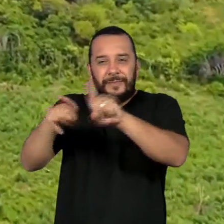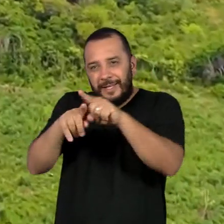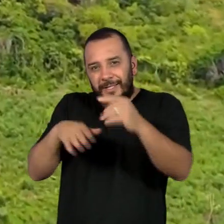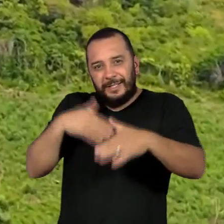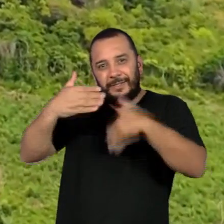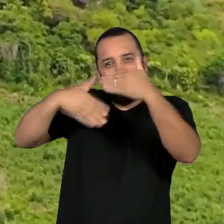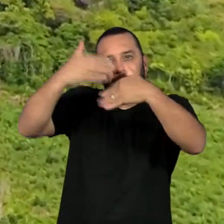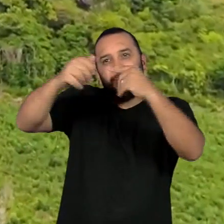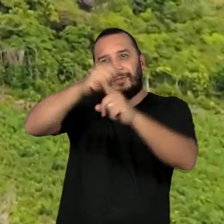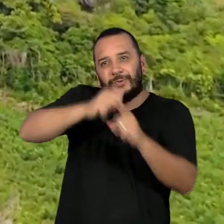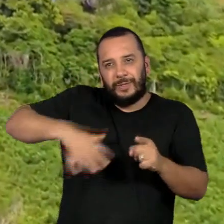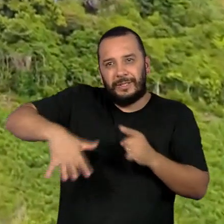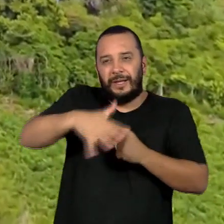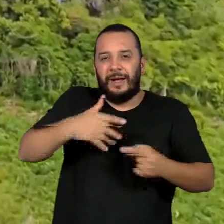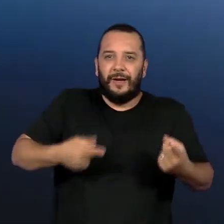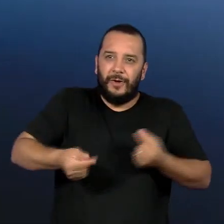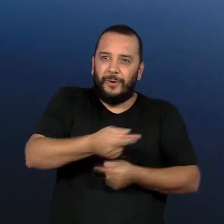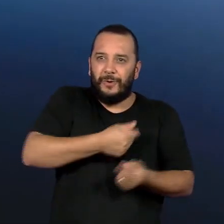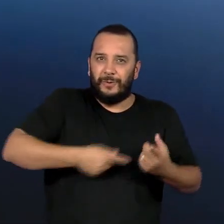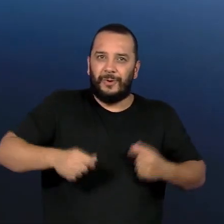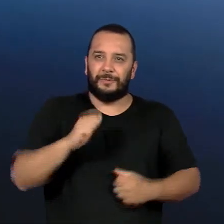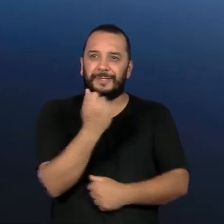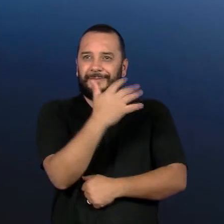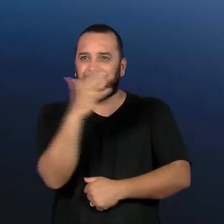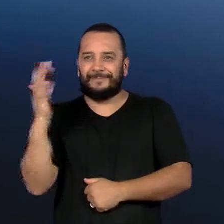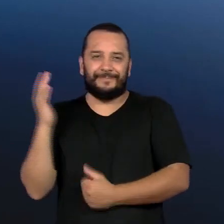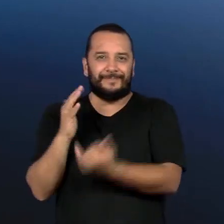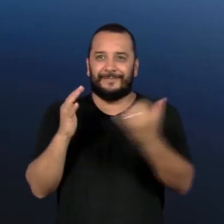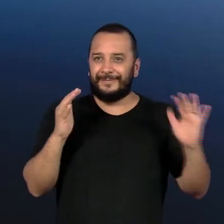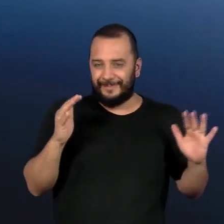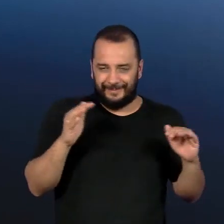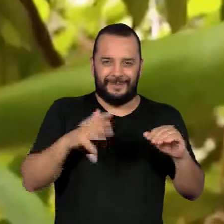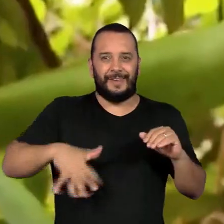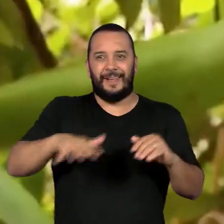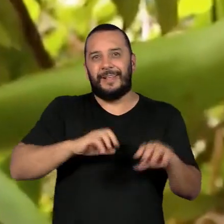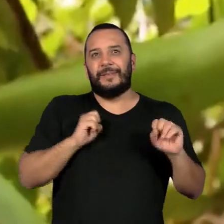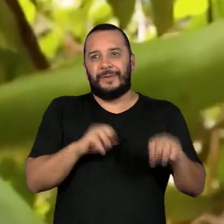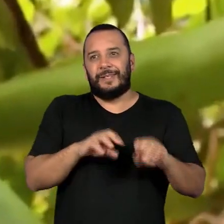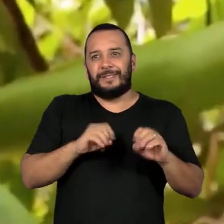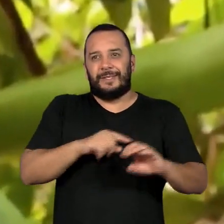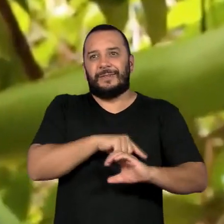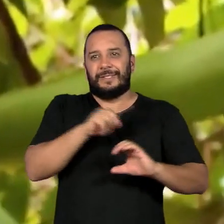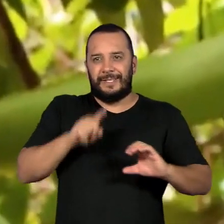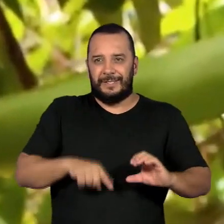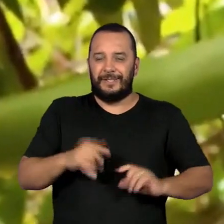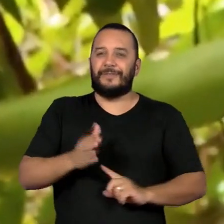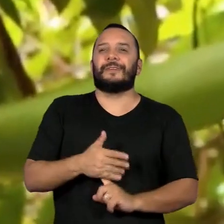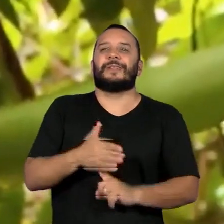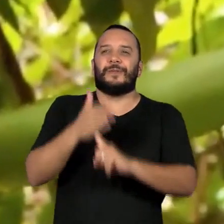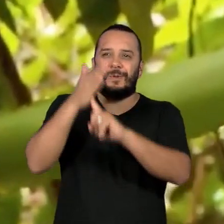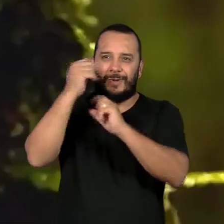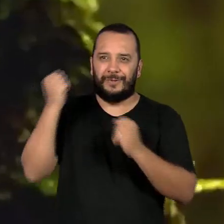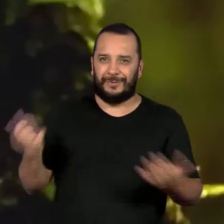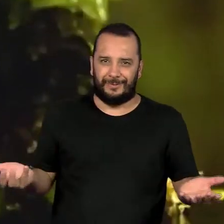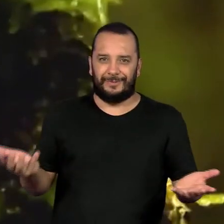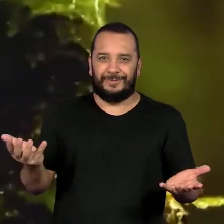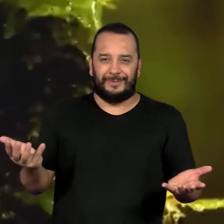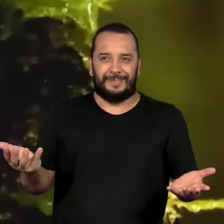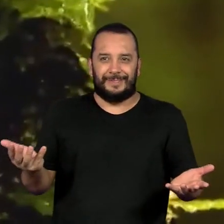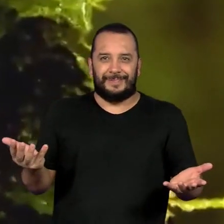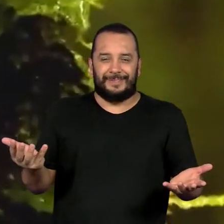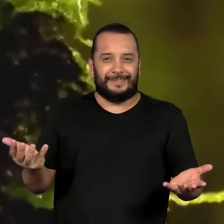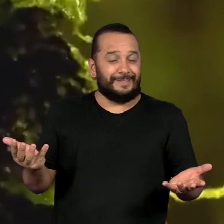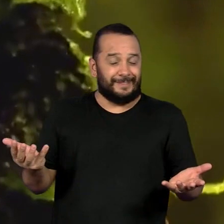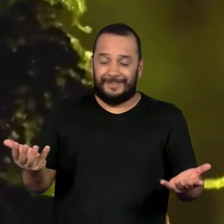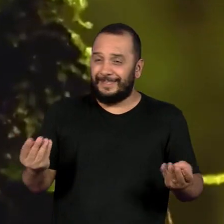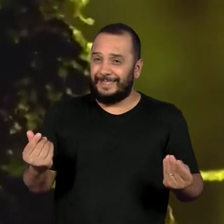social, econômico, ambiental, educacional, científico, tecnológico. É assim, é